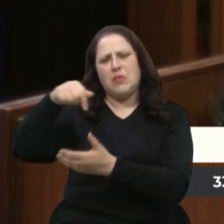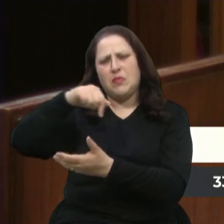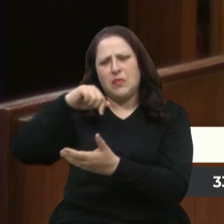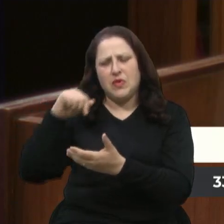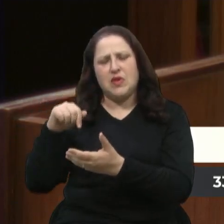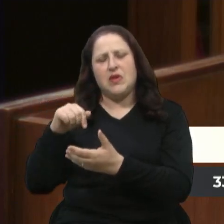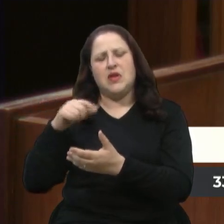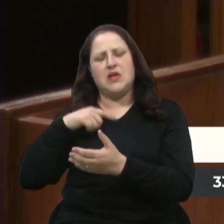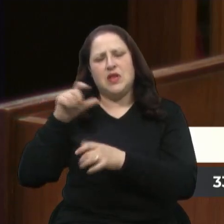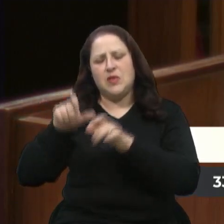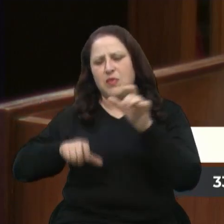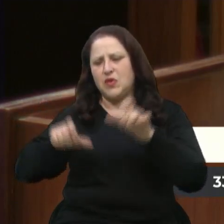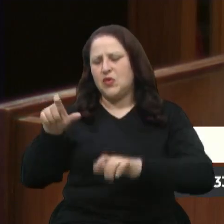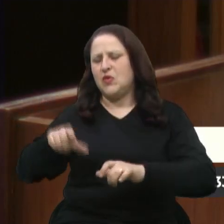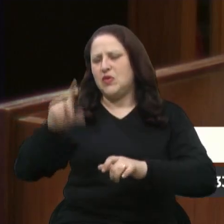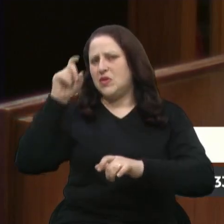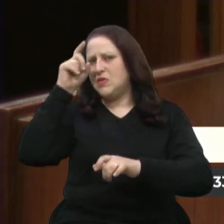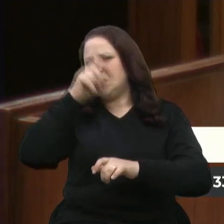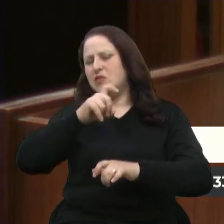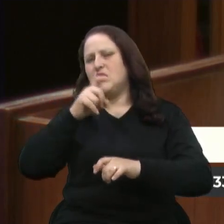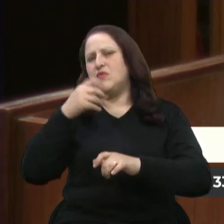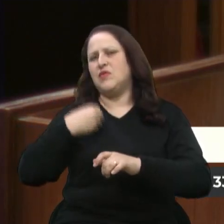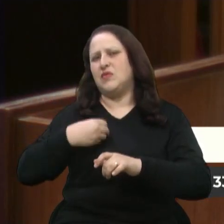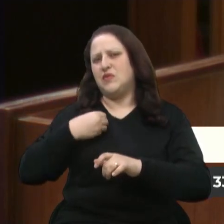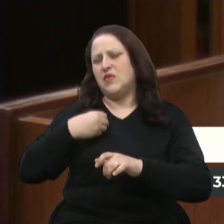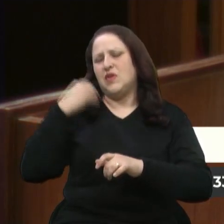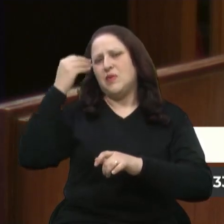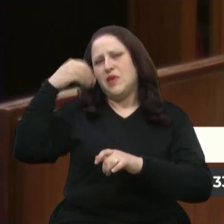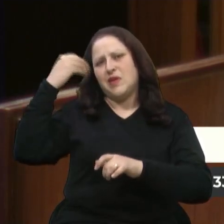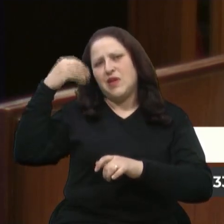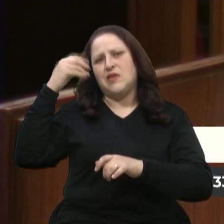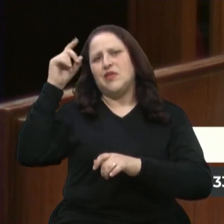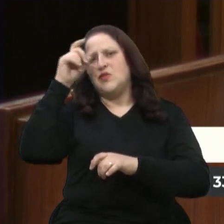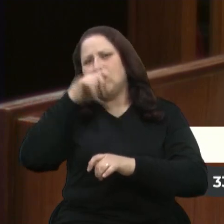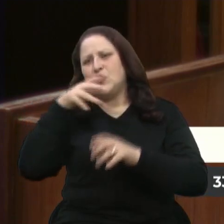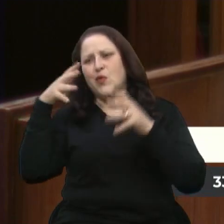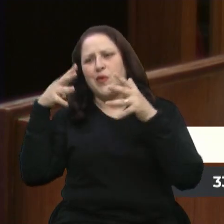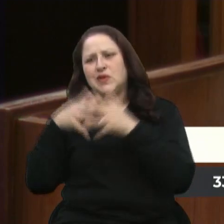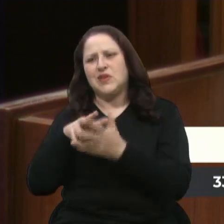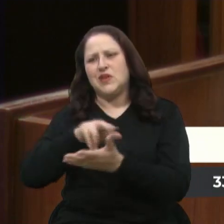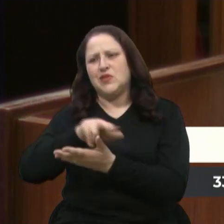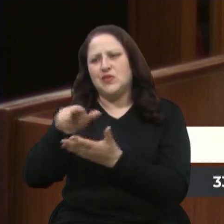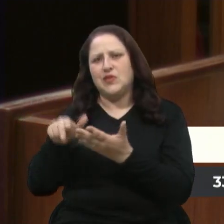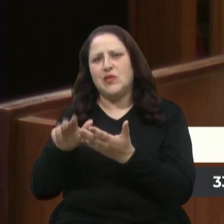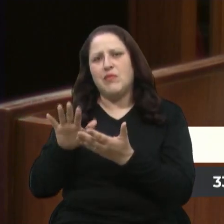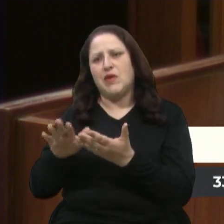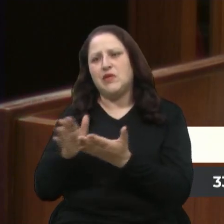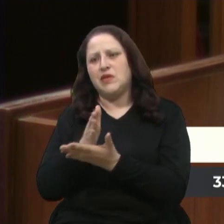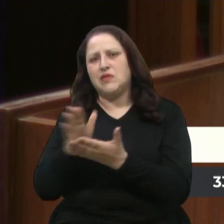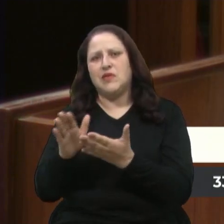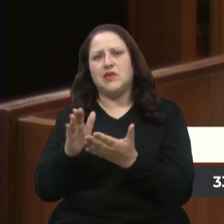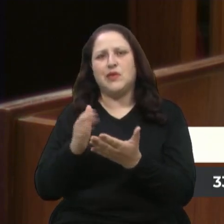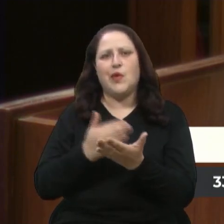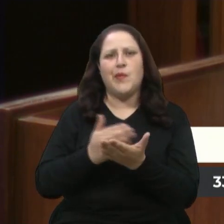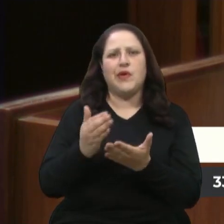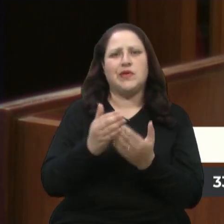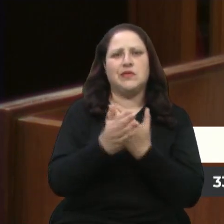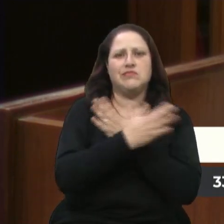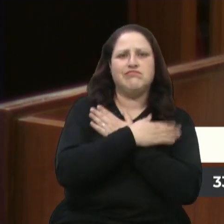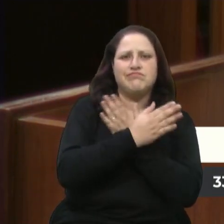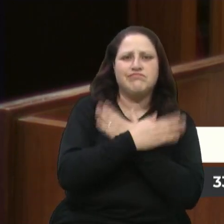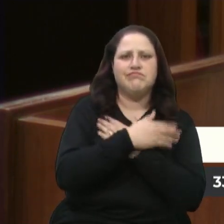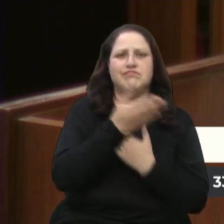mais diversas vivências, e que foram para a rua por falta de trabalho, né? Por